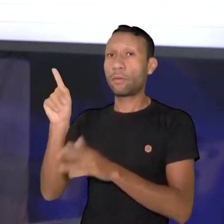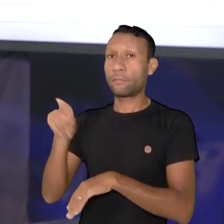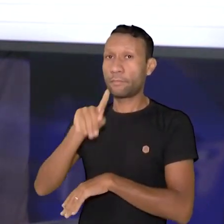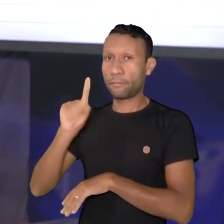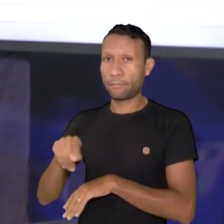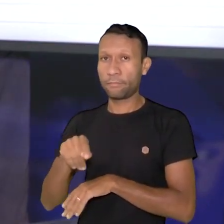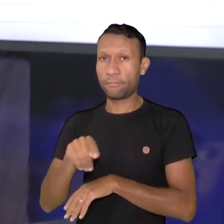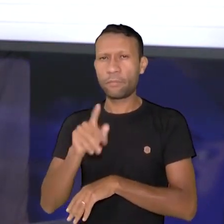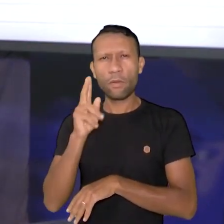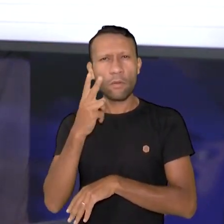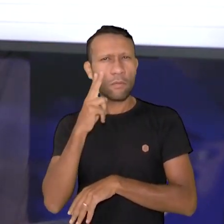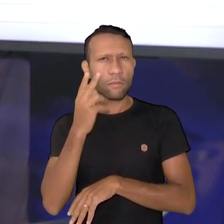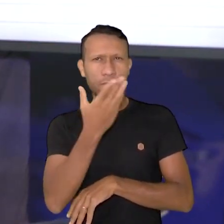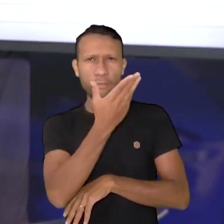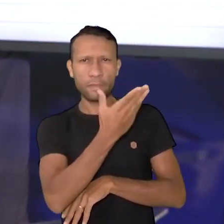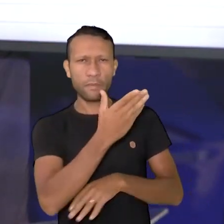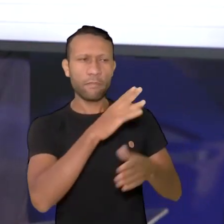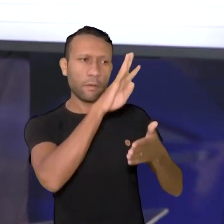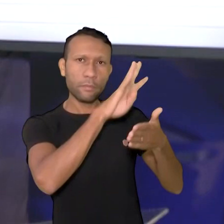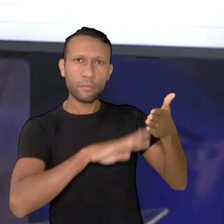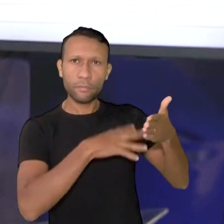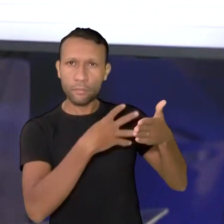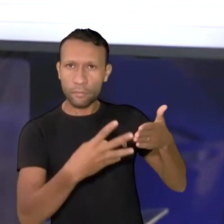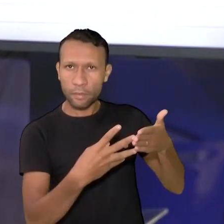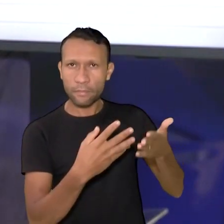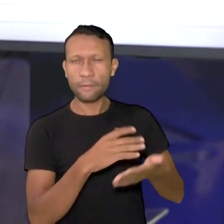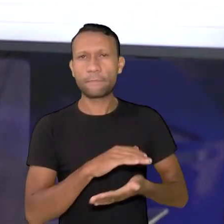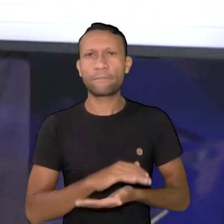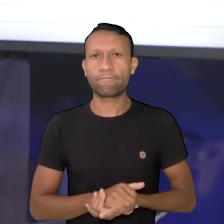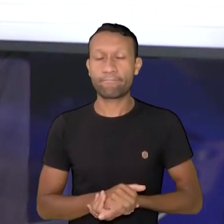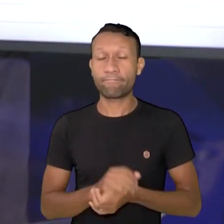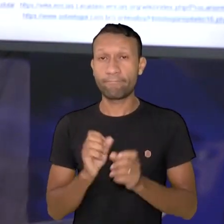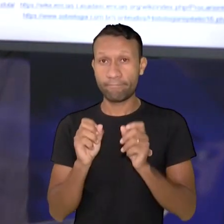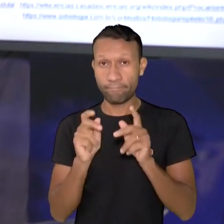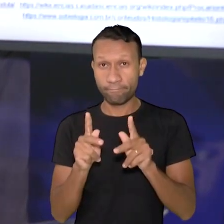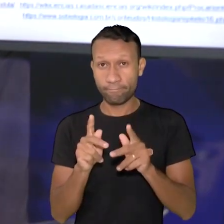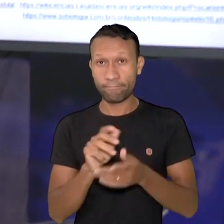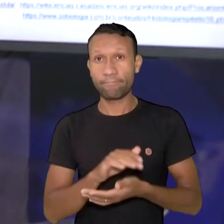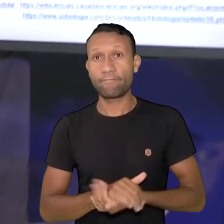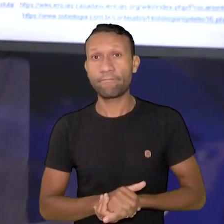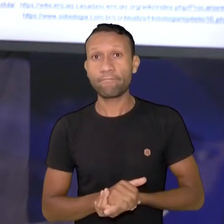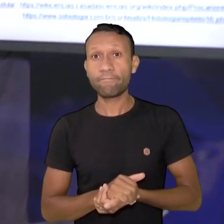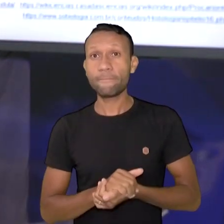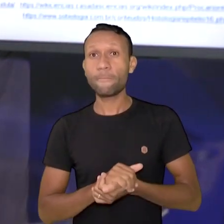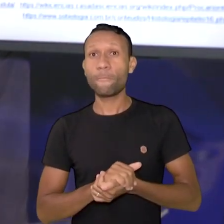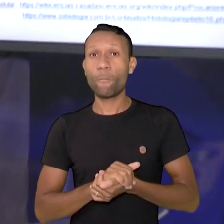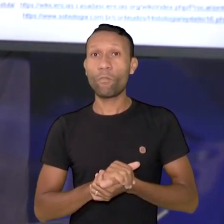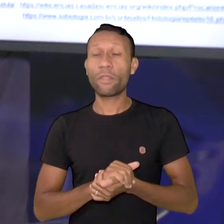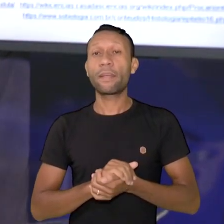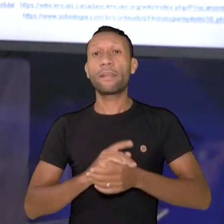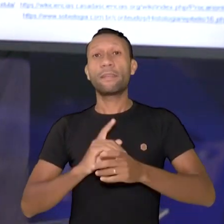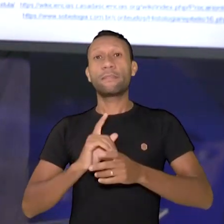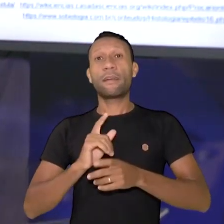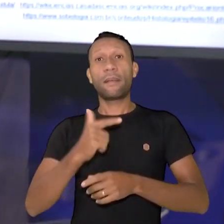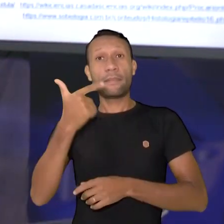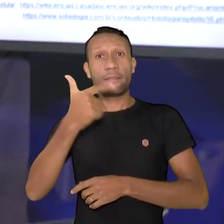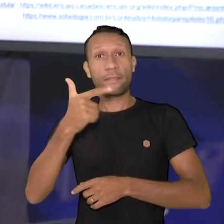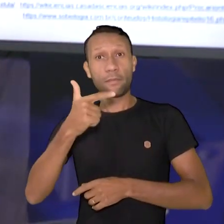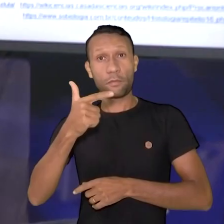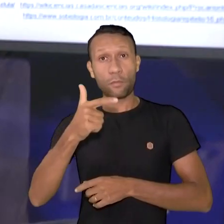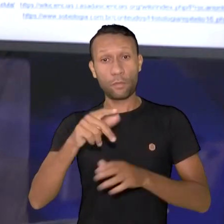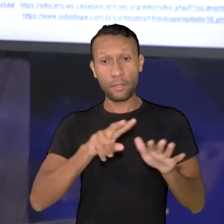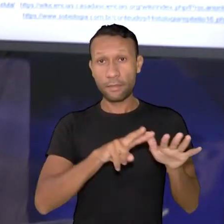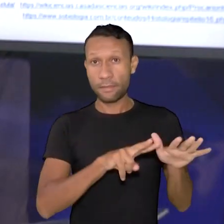droga e o efeito dela. O nome da droga e o efeito dela, ok? Na segunda semana, a gente teve,